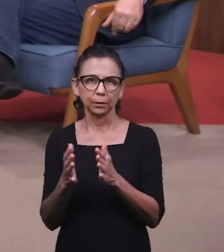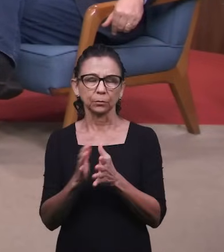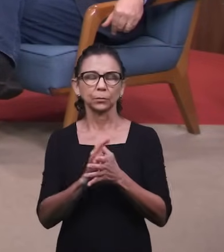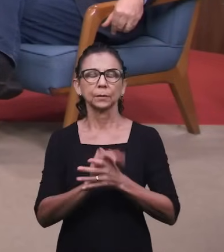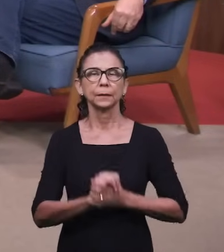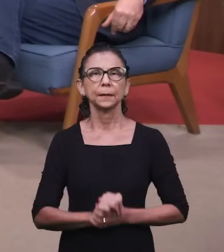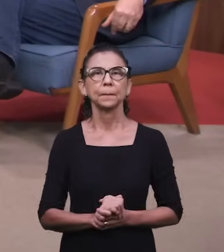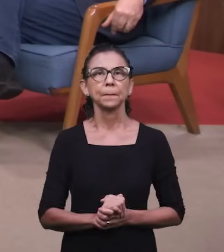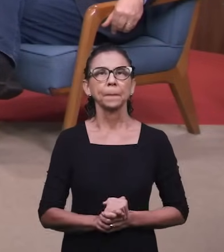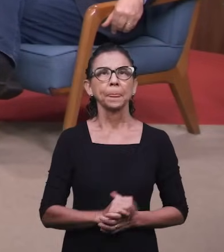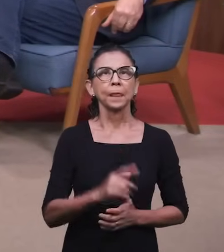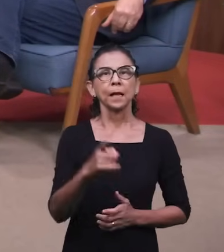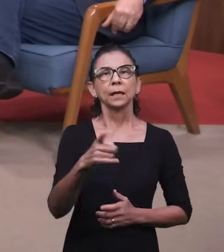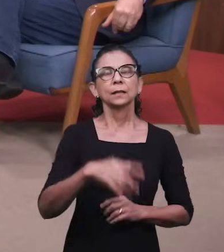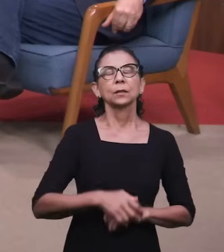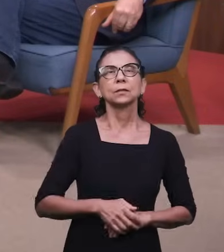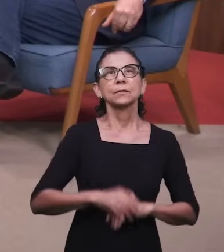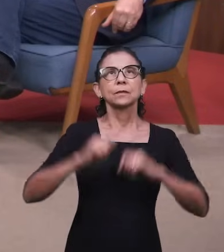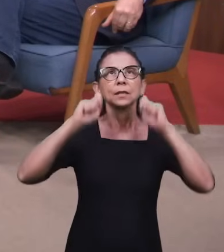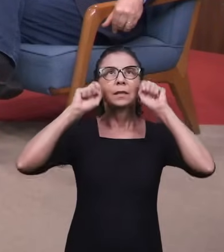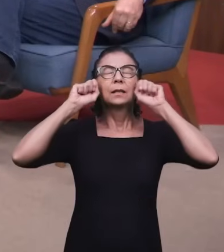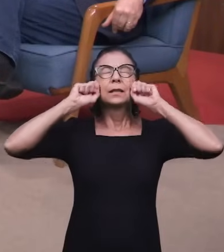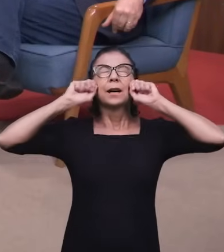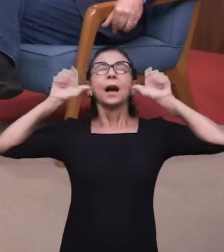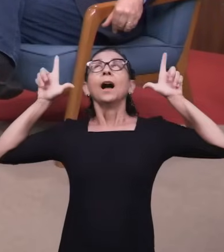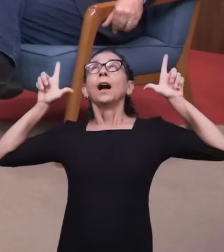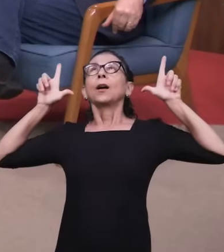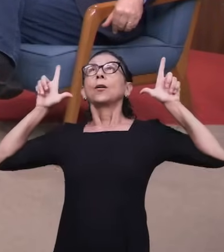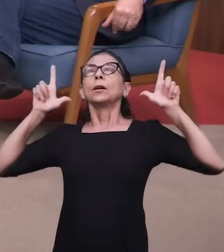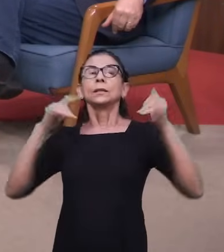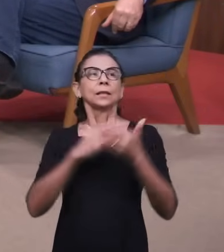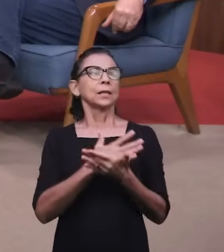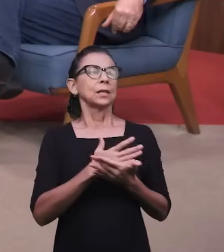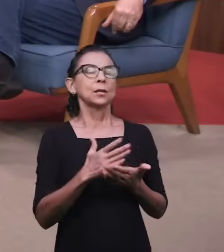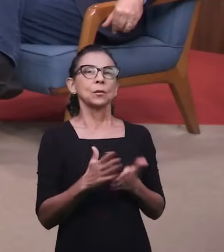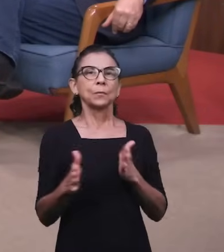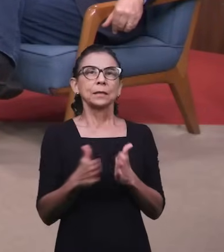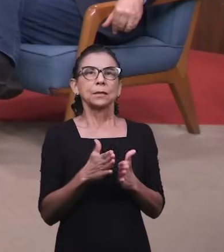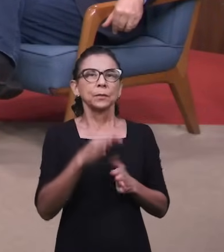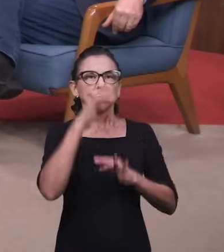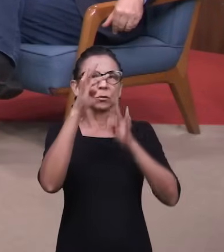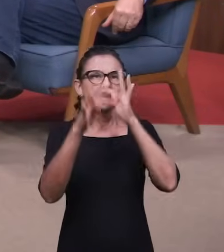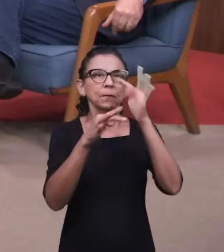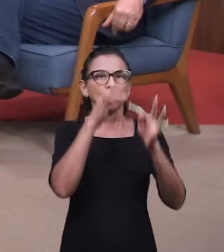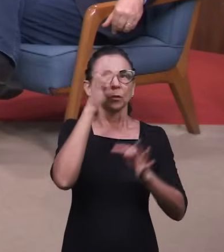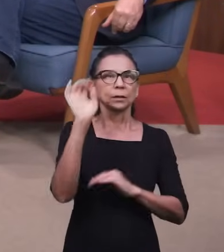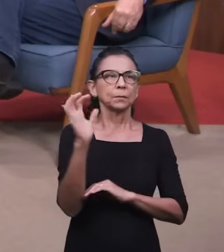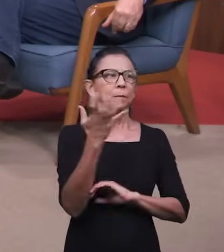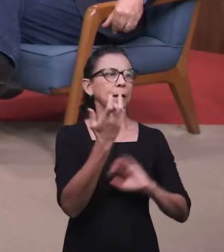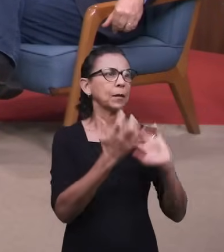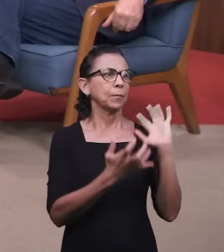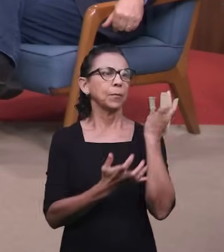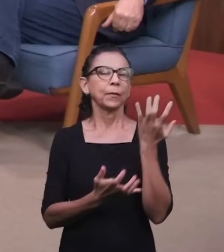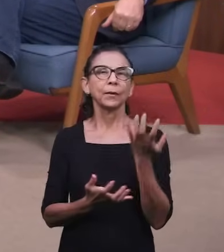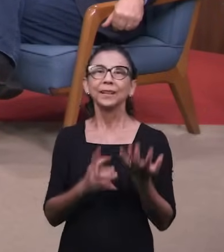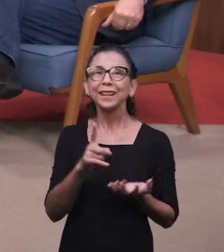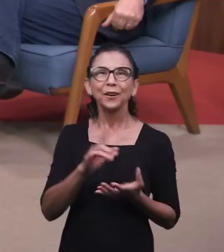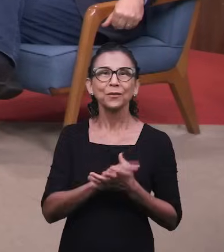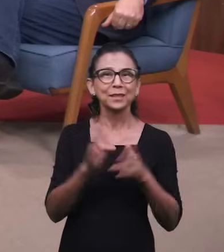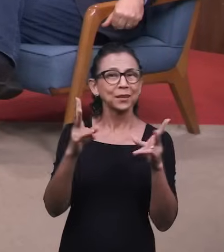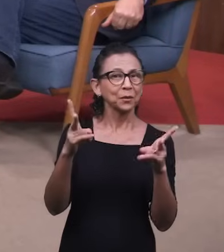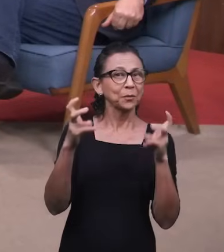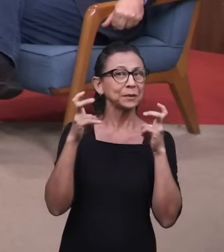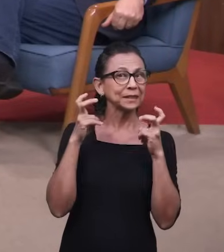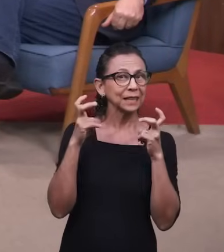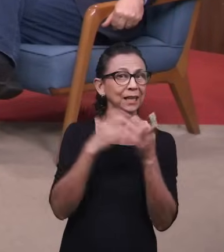ninguém acorda quando começa a primavera e está escrito no céu assim: começou a primavera. Isso, são sinais. Não, os sinais mostram que